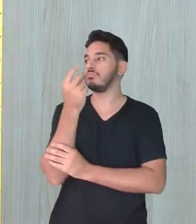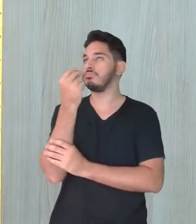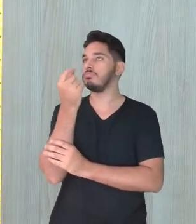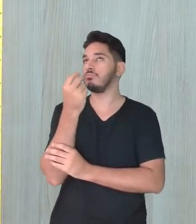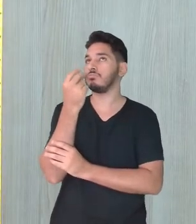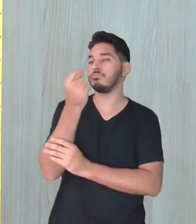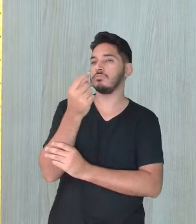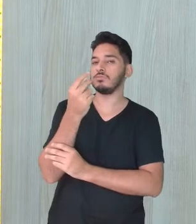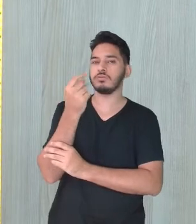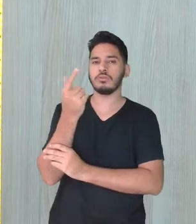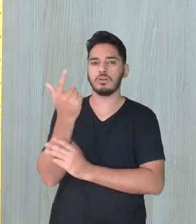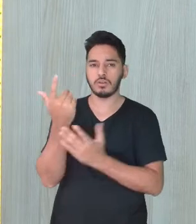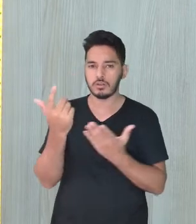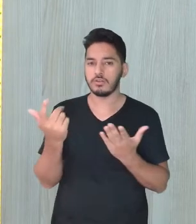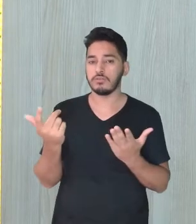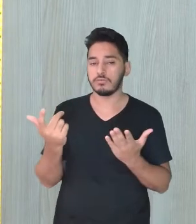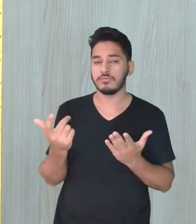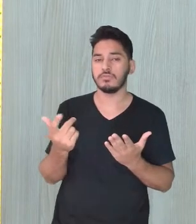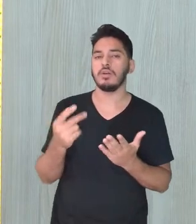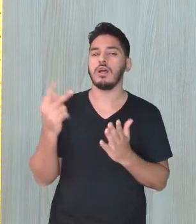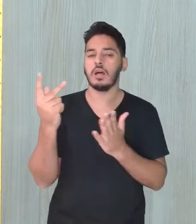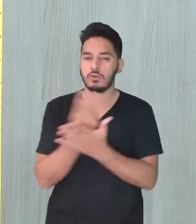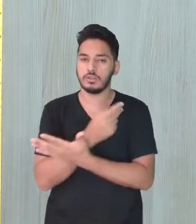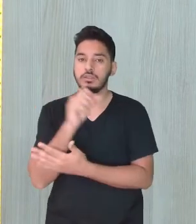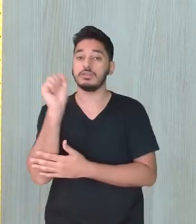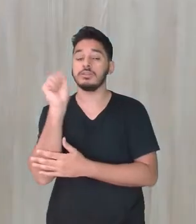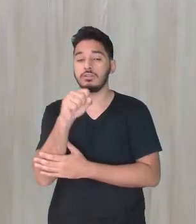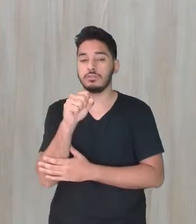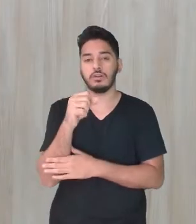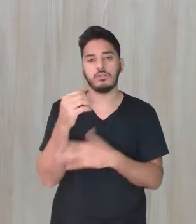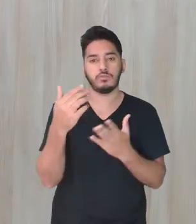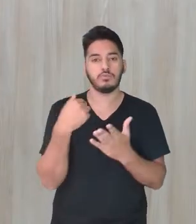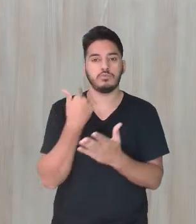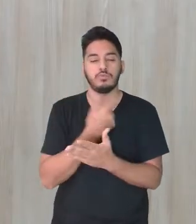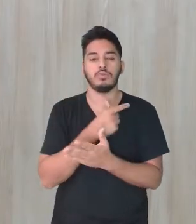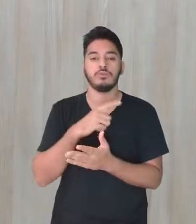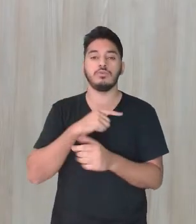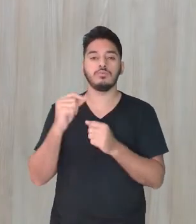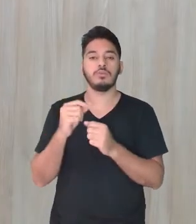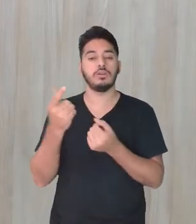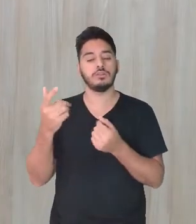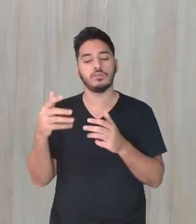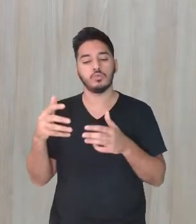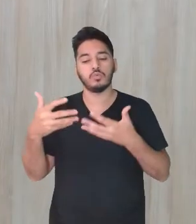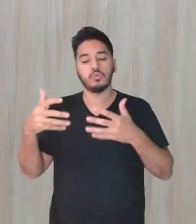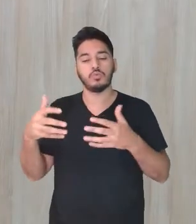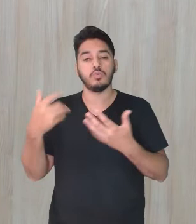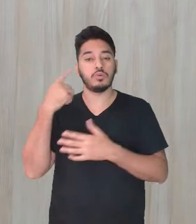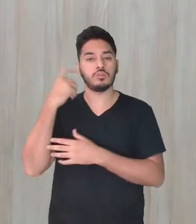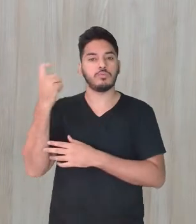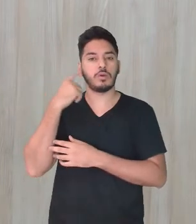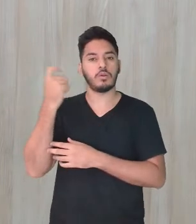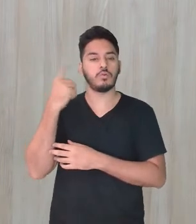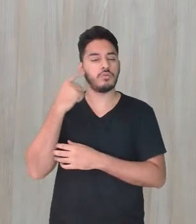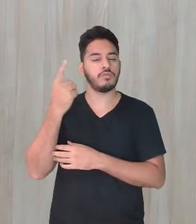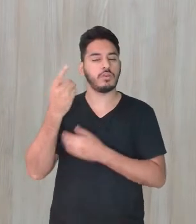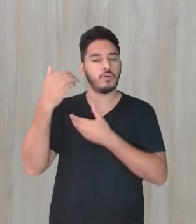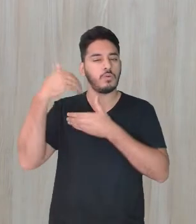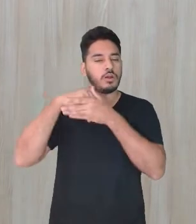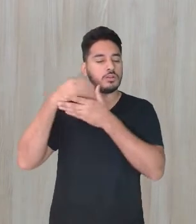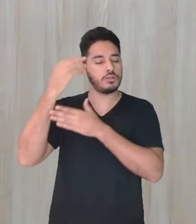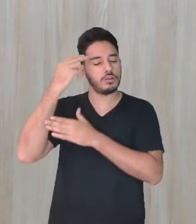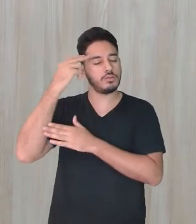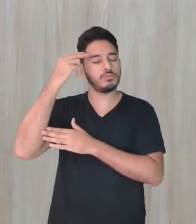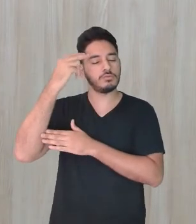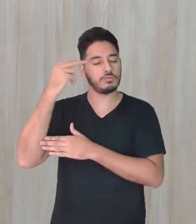né? Alguma coisa desse tipo, realmente. Acontece. Então, a gente tem esse estímulo sonoro, né? Isso fica guardado e a gente